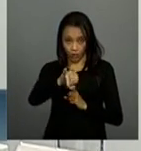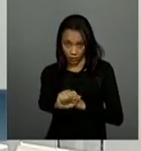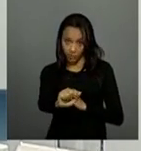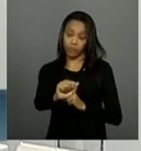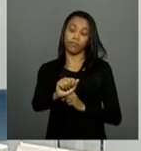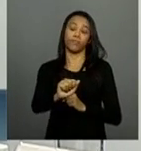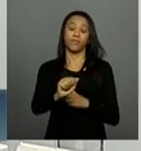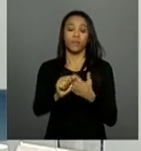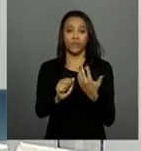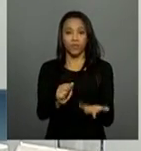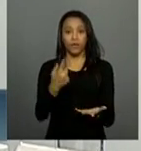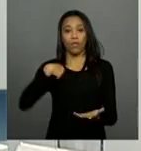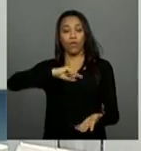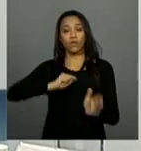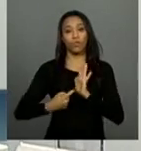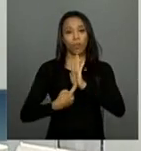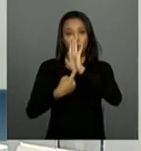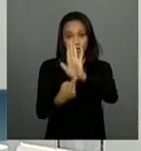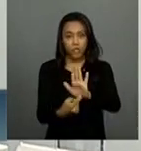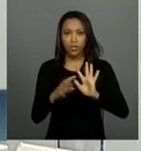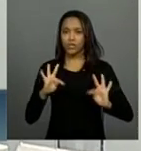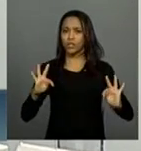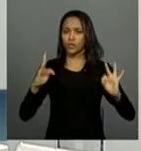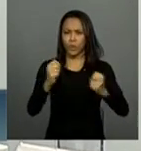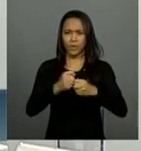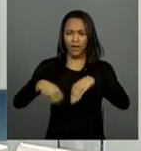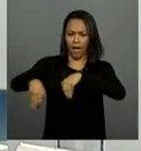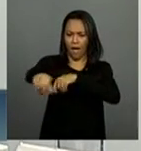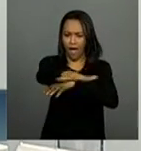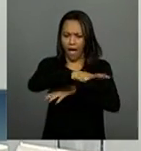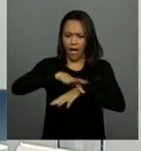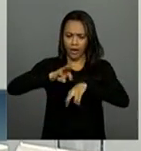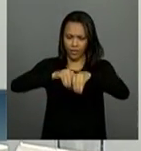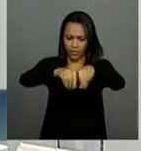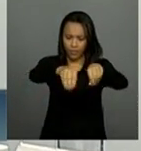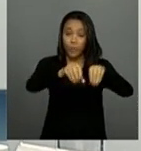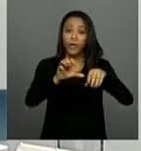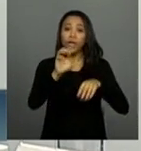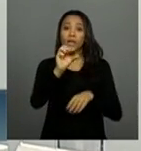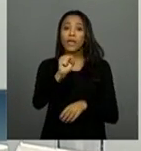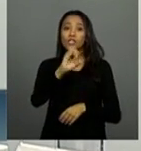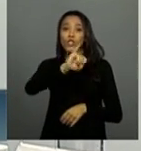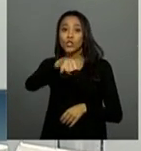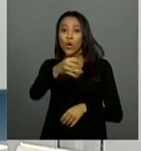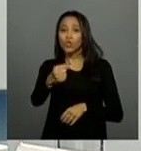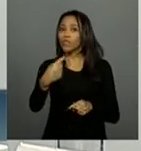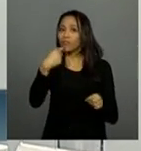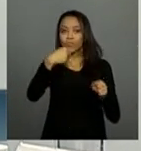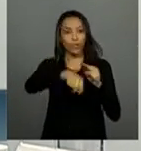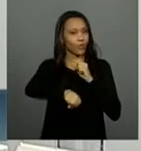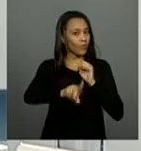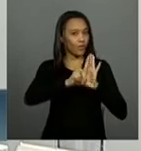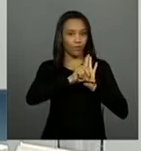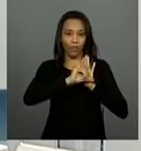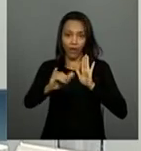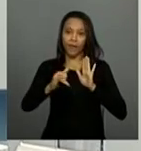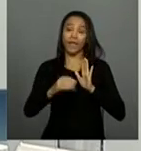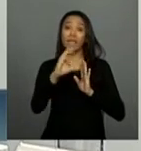mostrando que, de toda a área que tem soja na Amazônia, o que está em desacordo em função da moratória e do